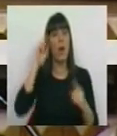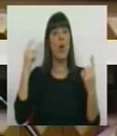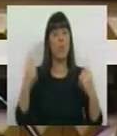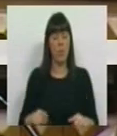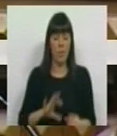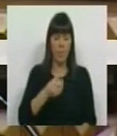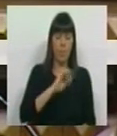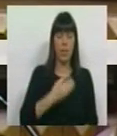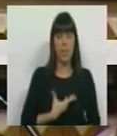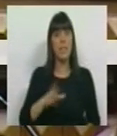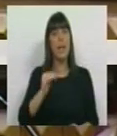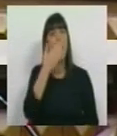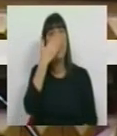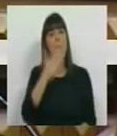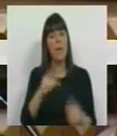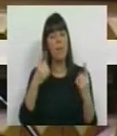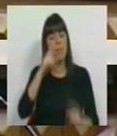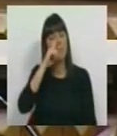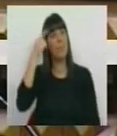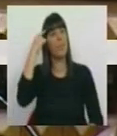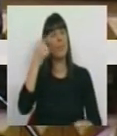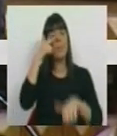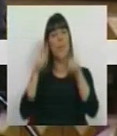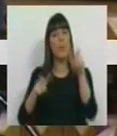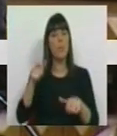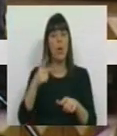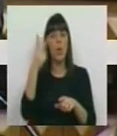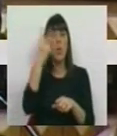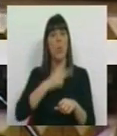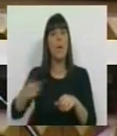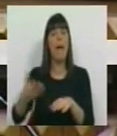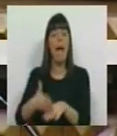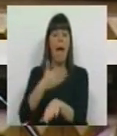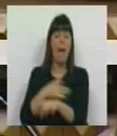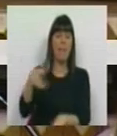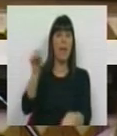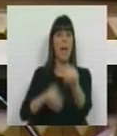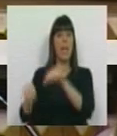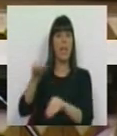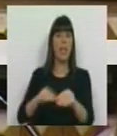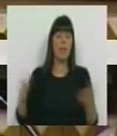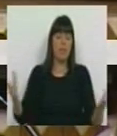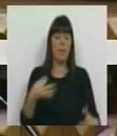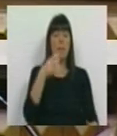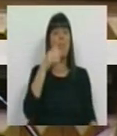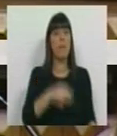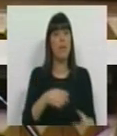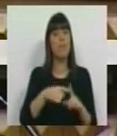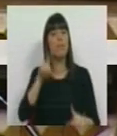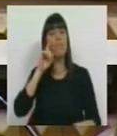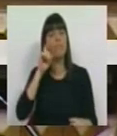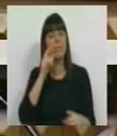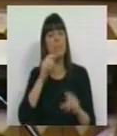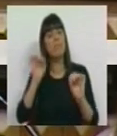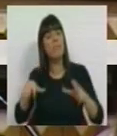PSD e o CDS, pelos vistos, só se lembraram das populações duas semanas antes das eleições. O PCP